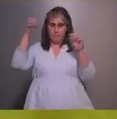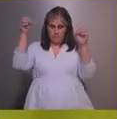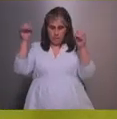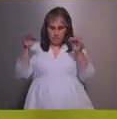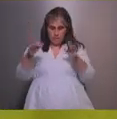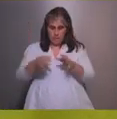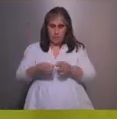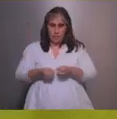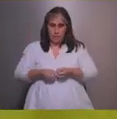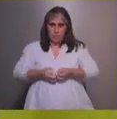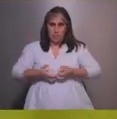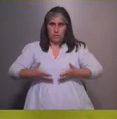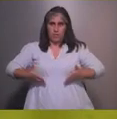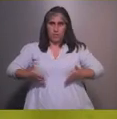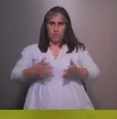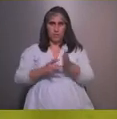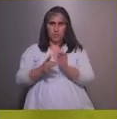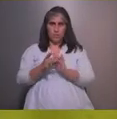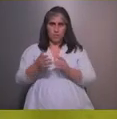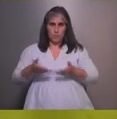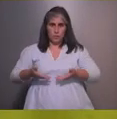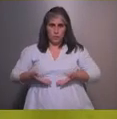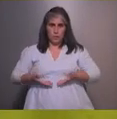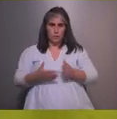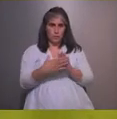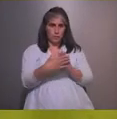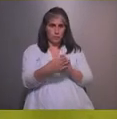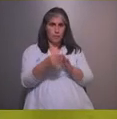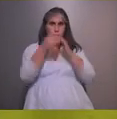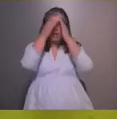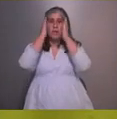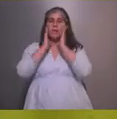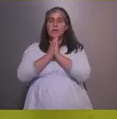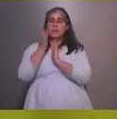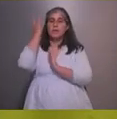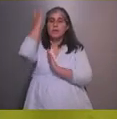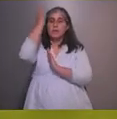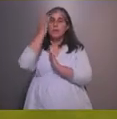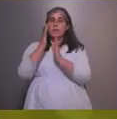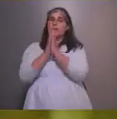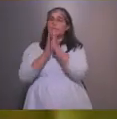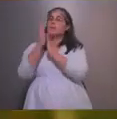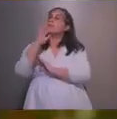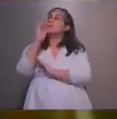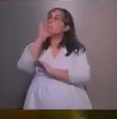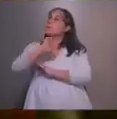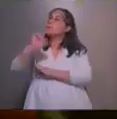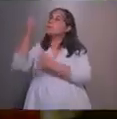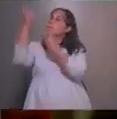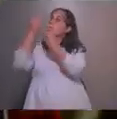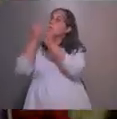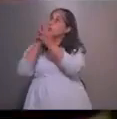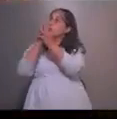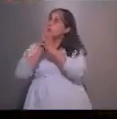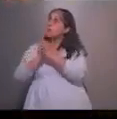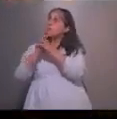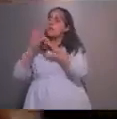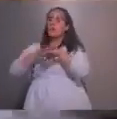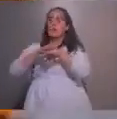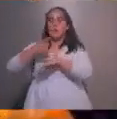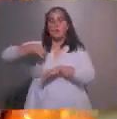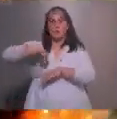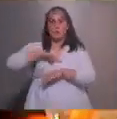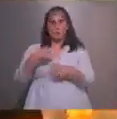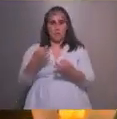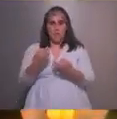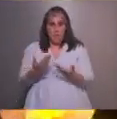e bendito é o fruto do vosso ventre, Jesus. Santa Maria, Mãe de Deus, rogai por nós, pecadores, agora